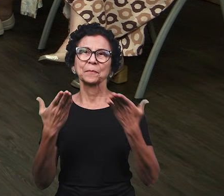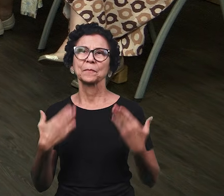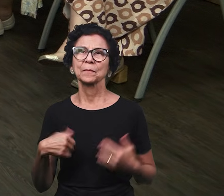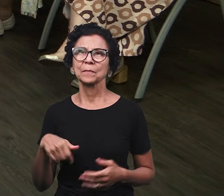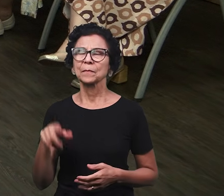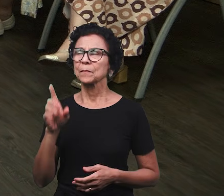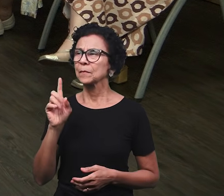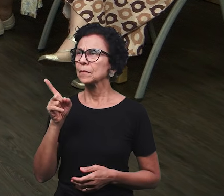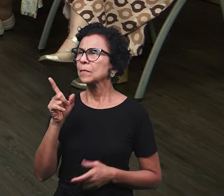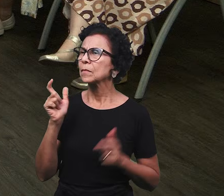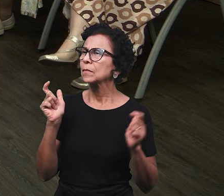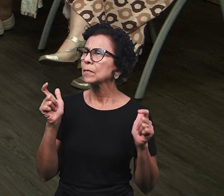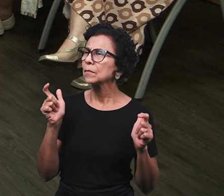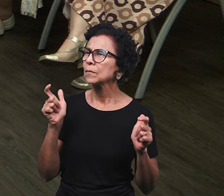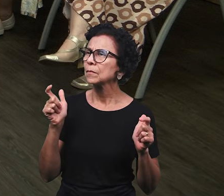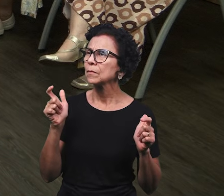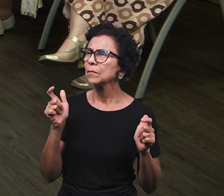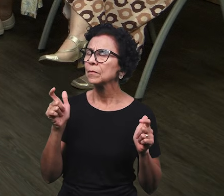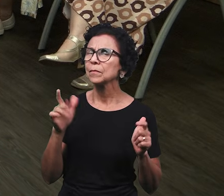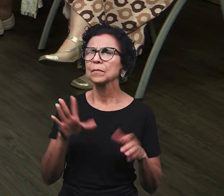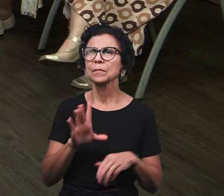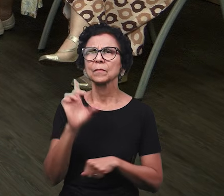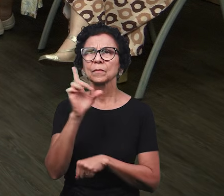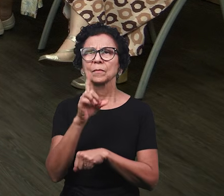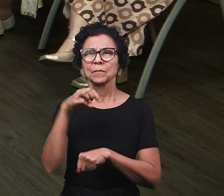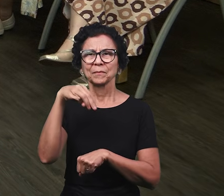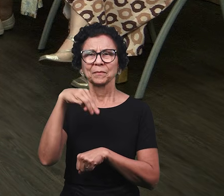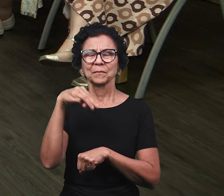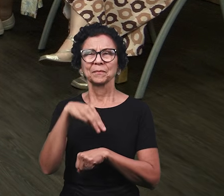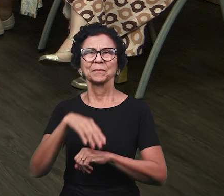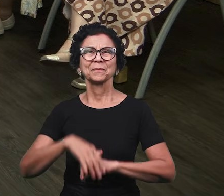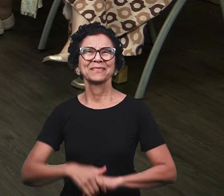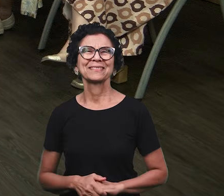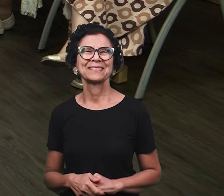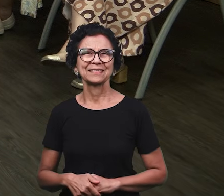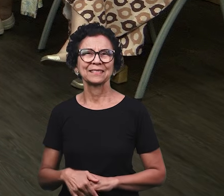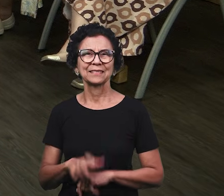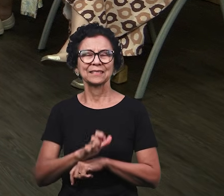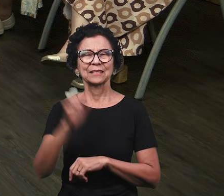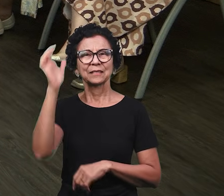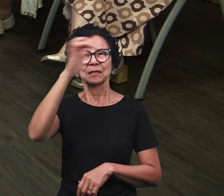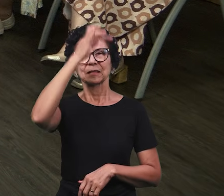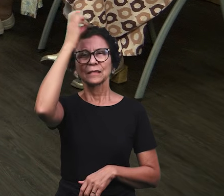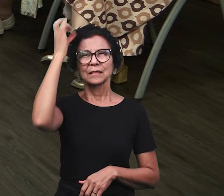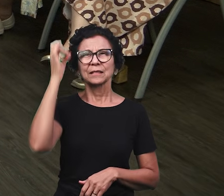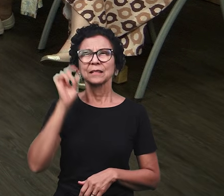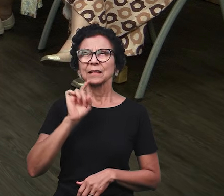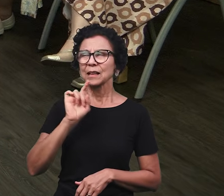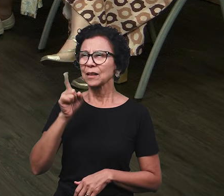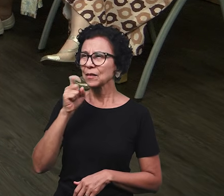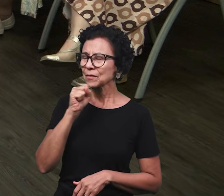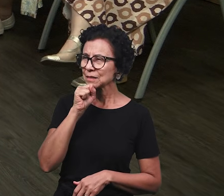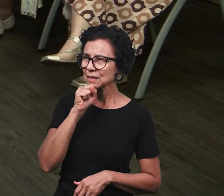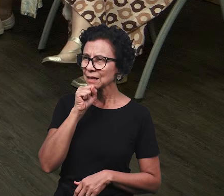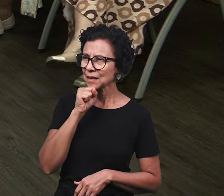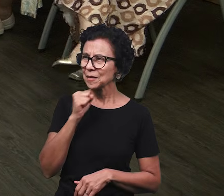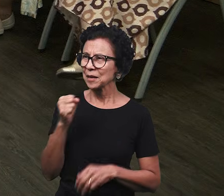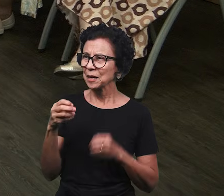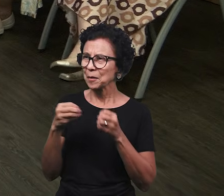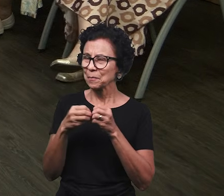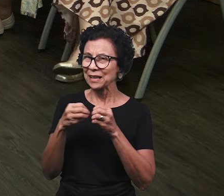de Marechal Floriano, não, né? Domingos Martins, ali pertinho, né? Eu imagino que você é a que está aqui de mais